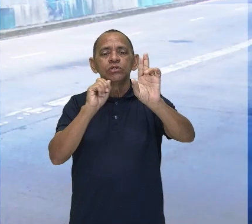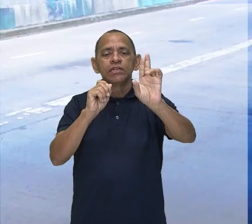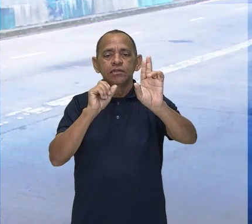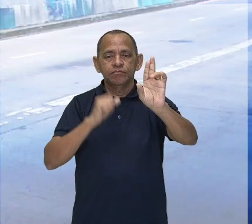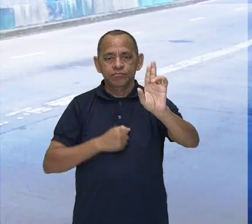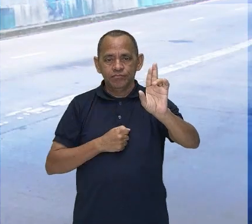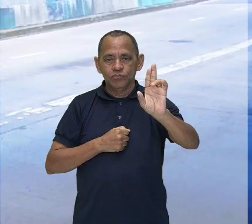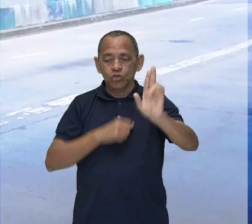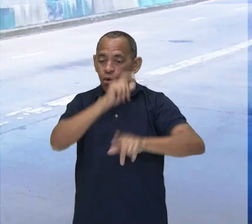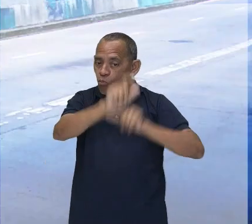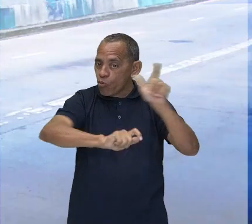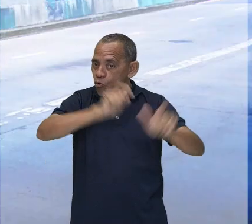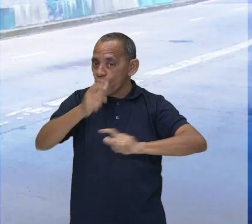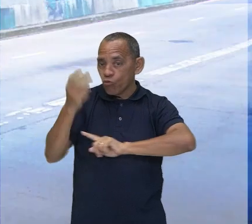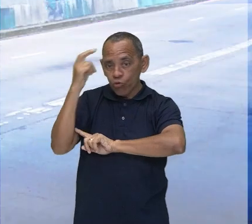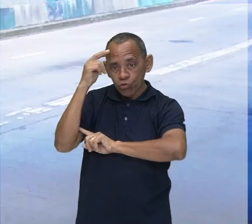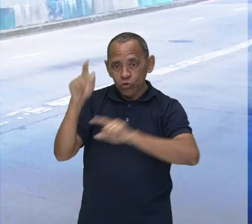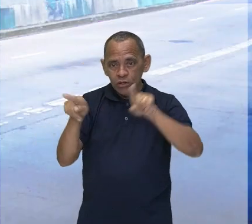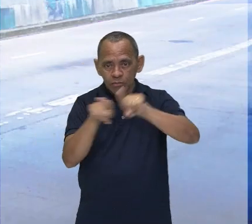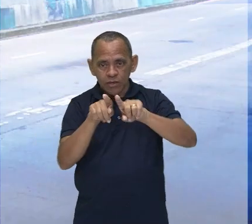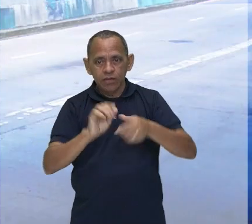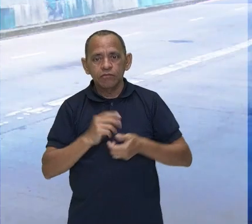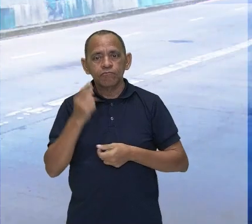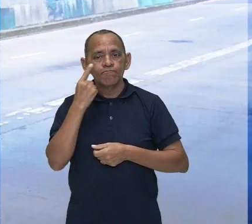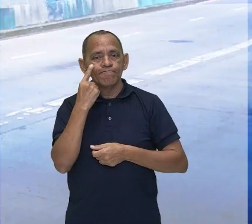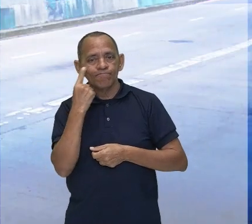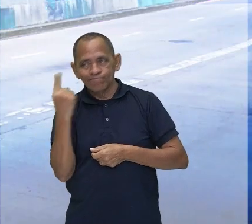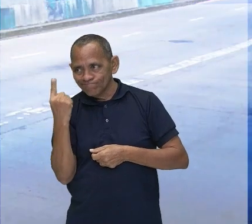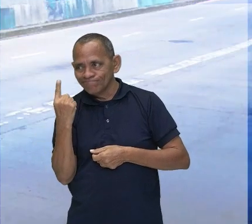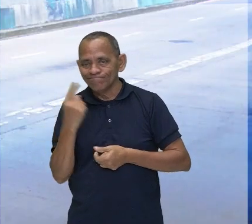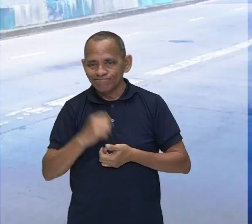o povo, a cultura. Então, vejam, um dos